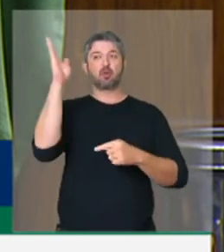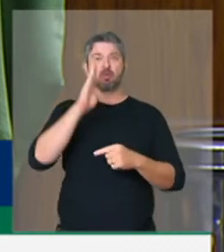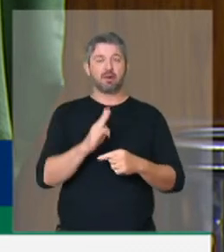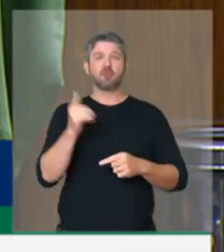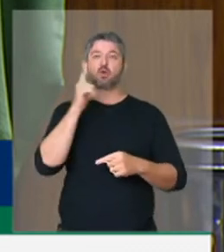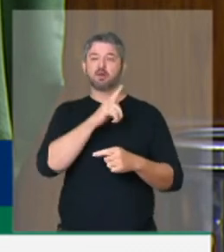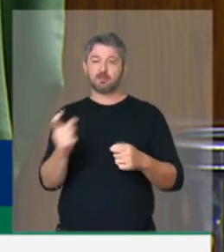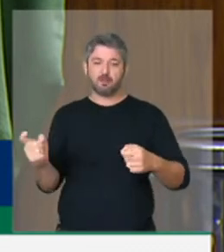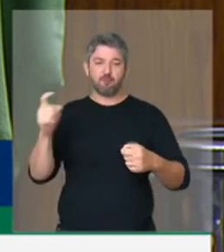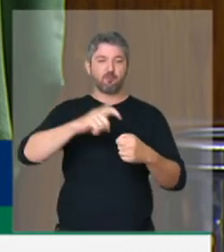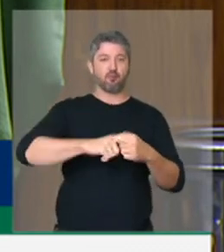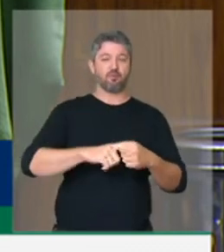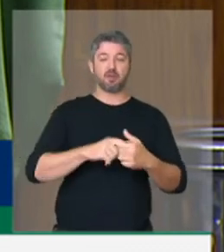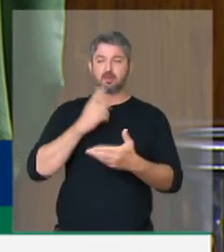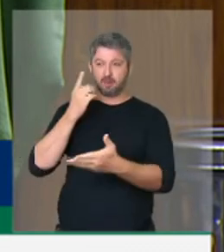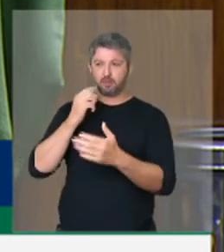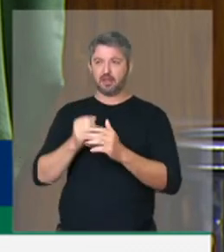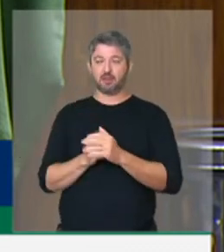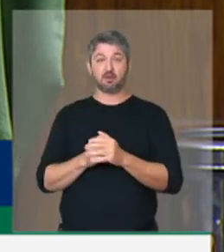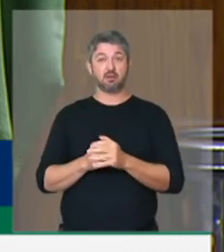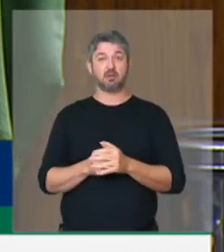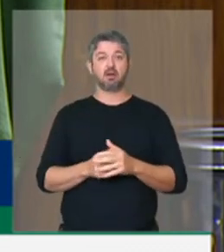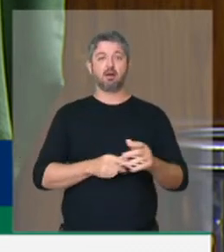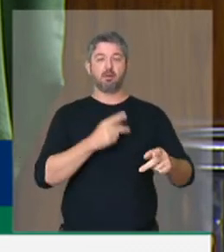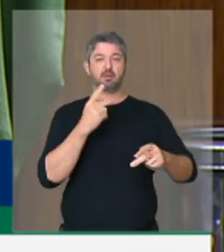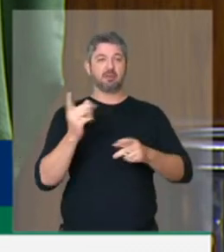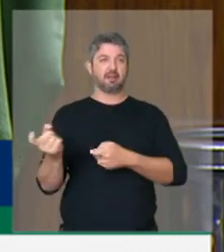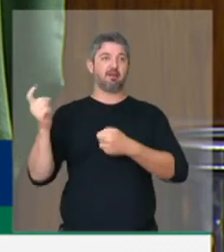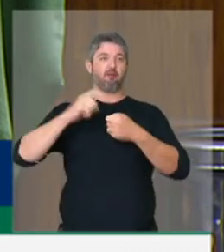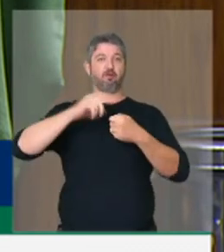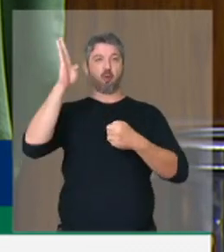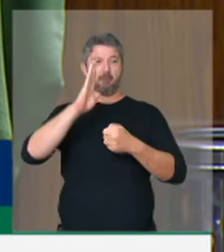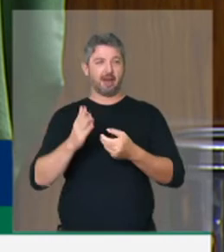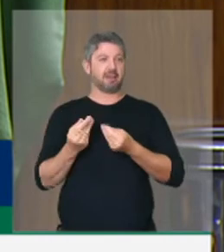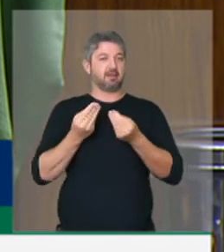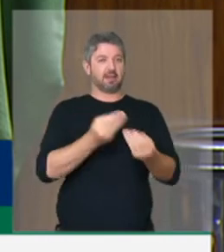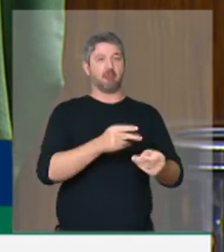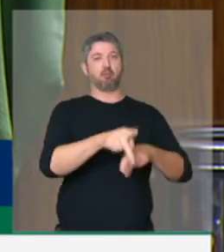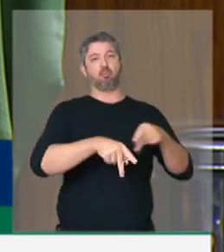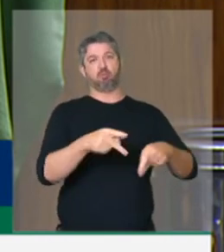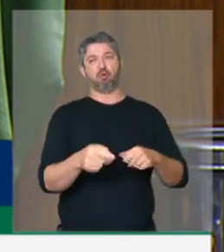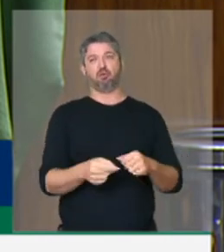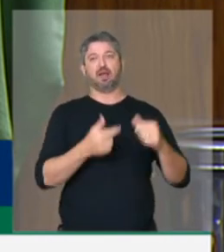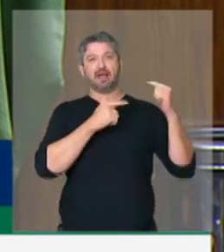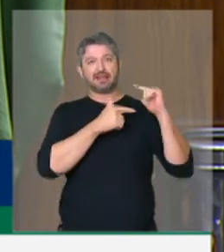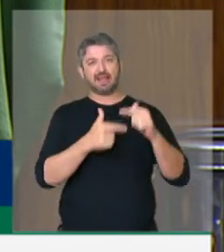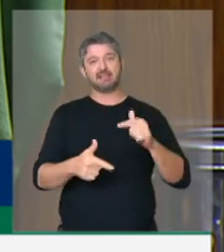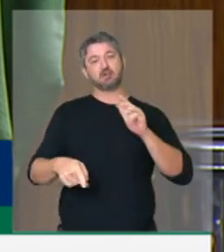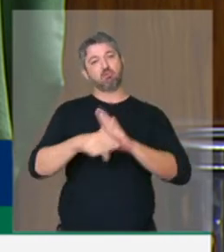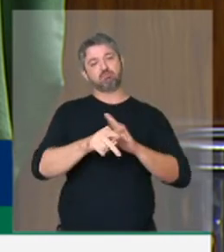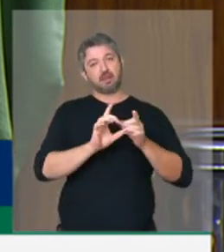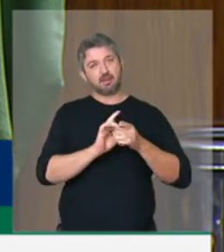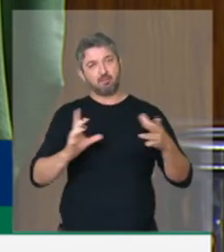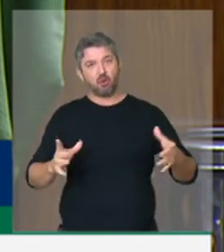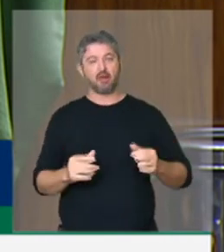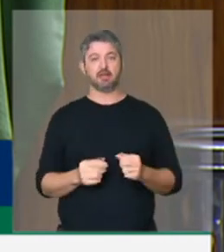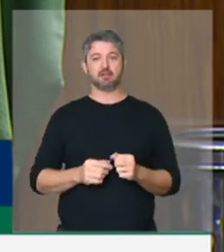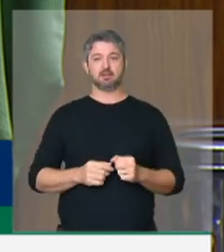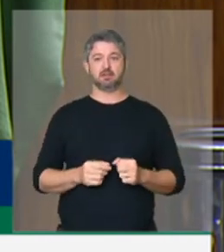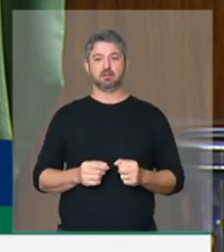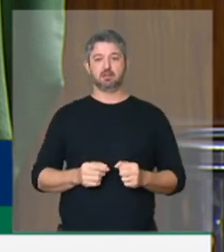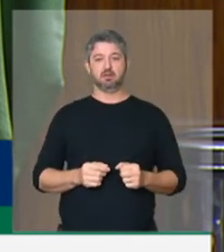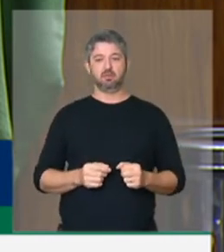devolvido, líder Danilo Cabral, aos brasileiros, retomando as tradições democráticas de nosso